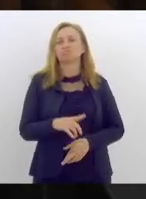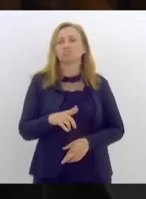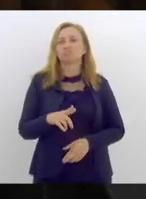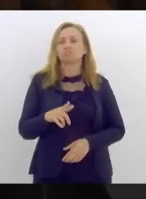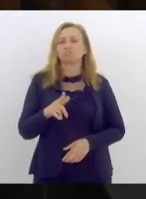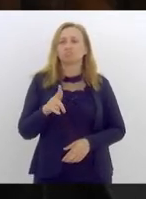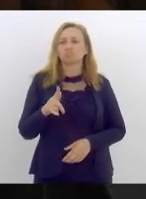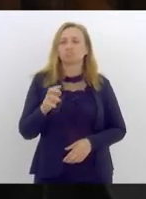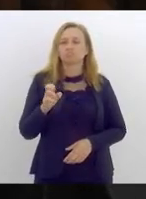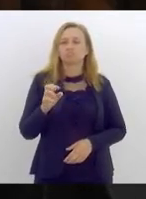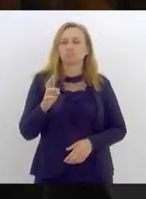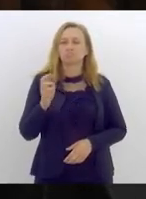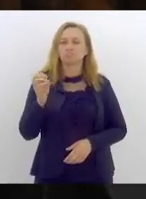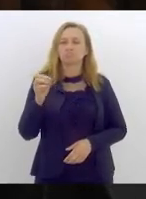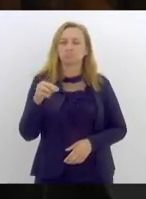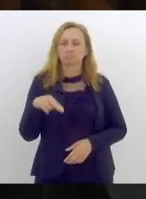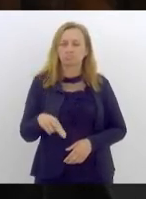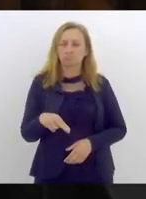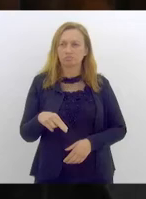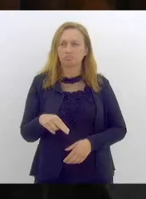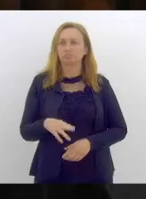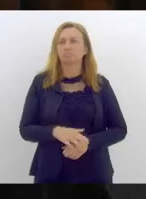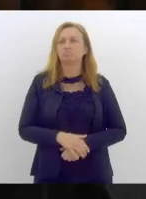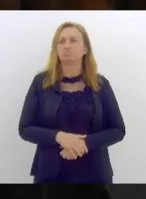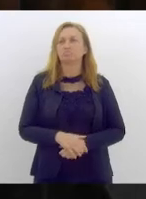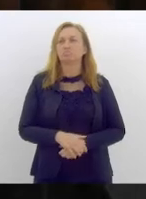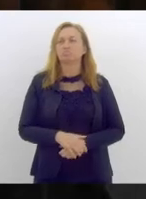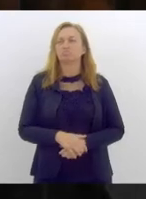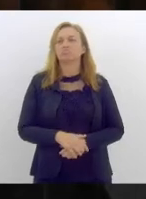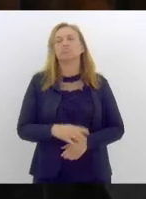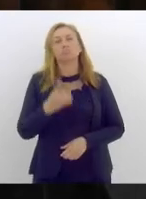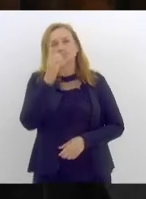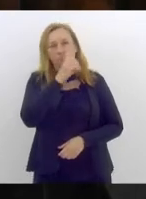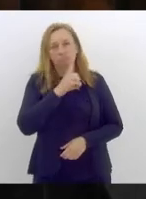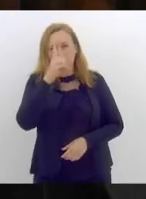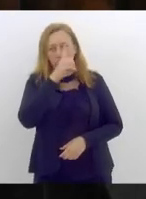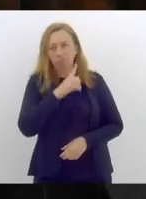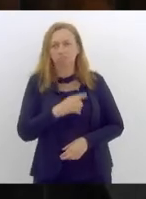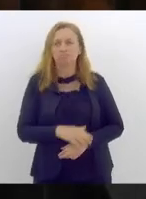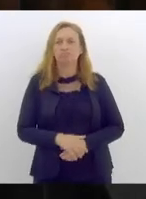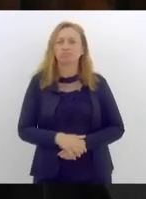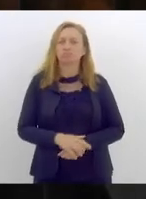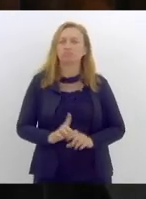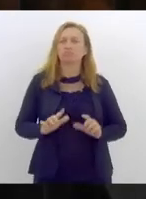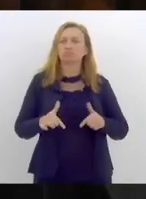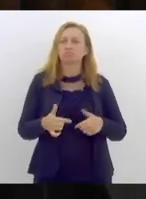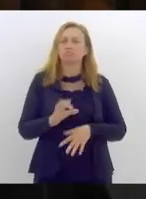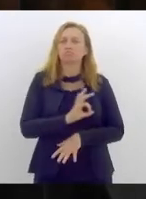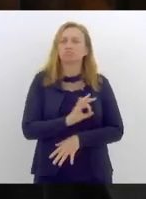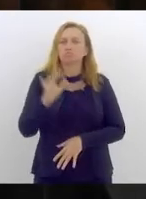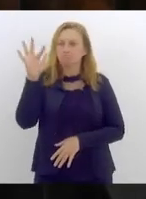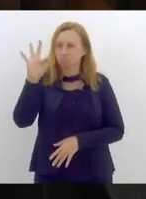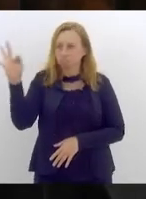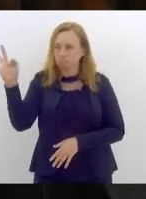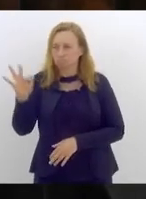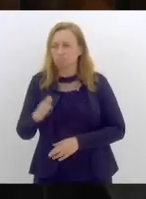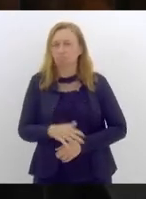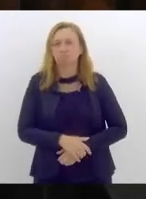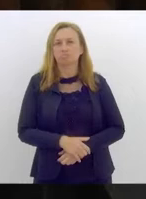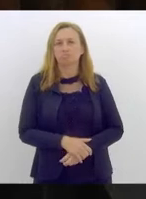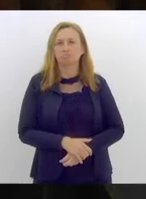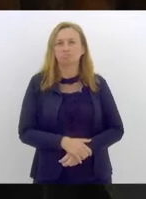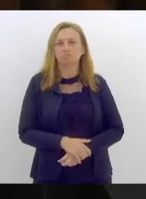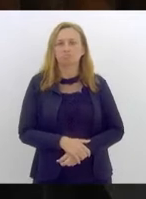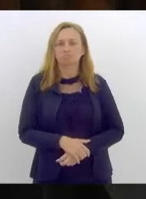fez da ministra Cármen Lúcia e no domingo com a ação da polícia federal que